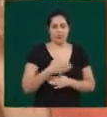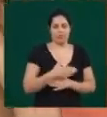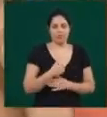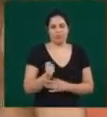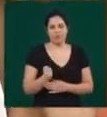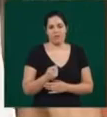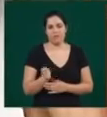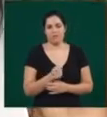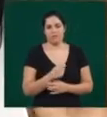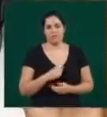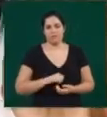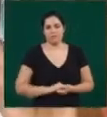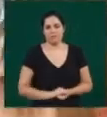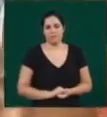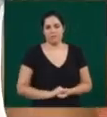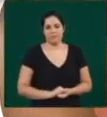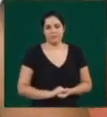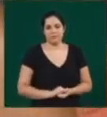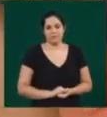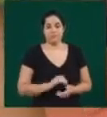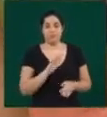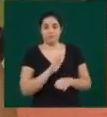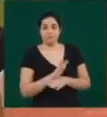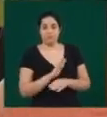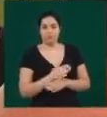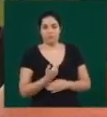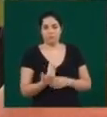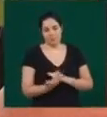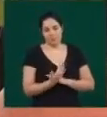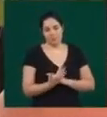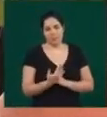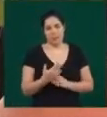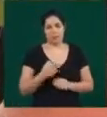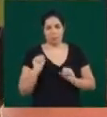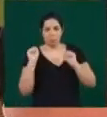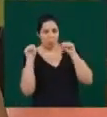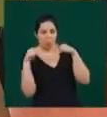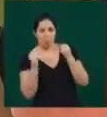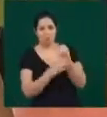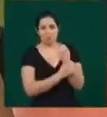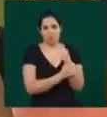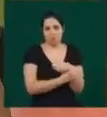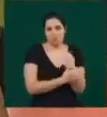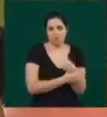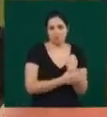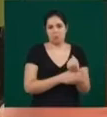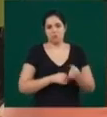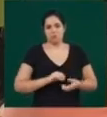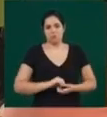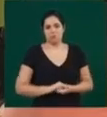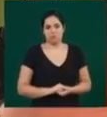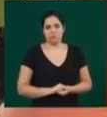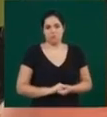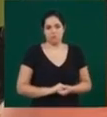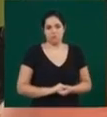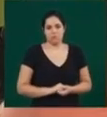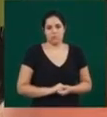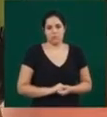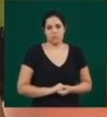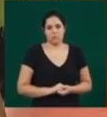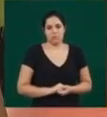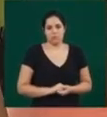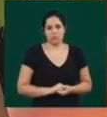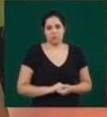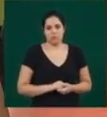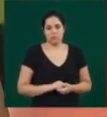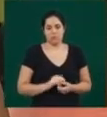é essa associação da ARU, que me ajuda bastante, né, pelos exercícios, fisioterapia que nós temos aqui, que nos faz